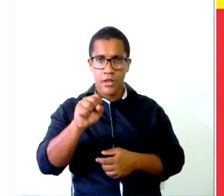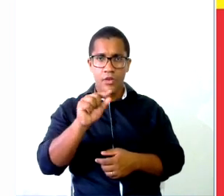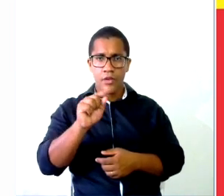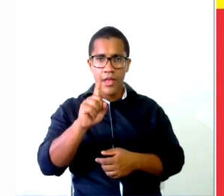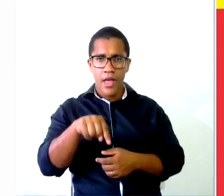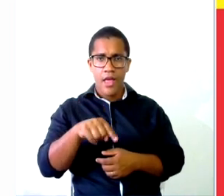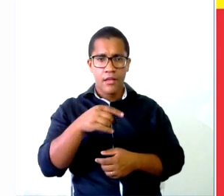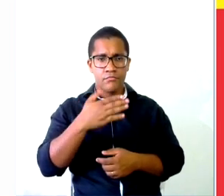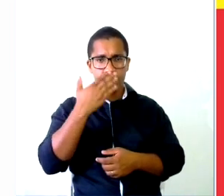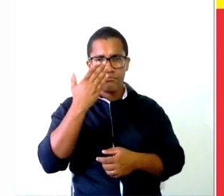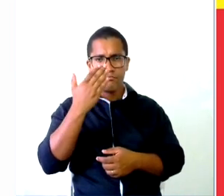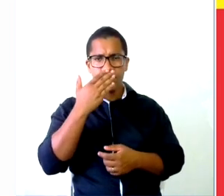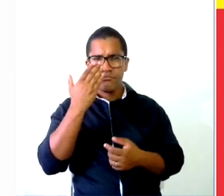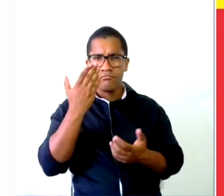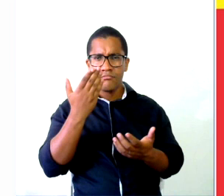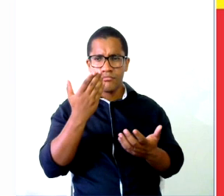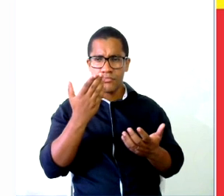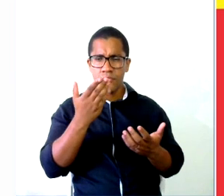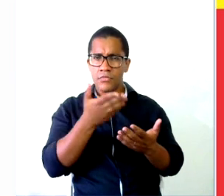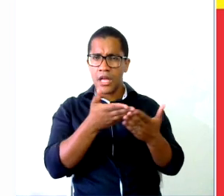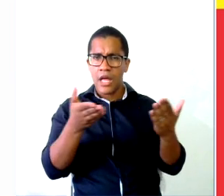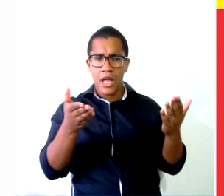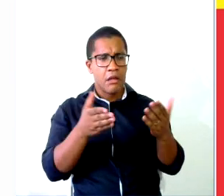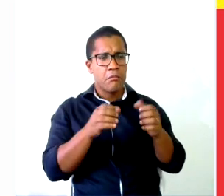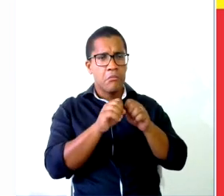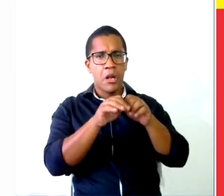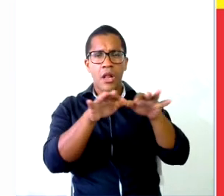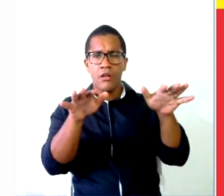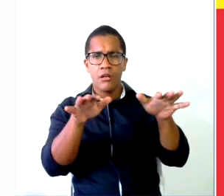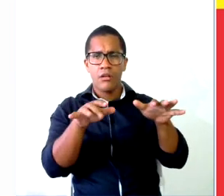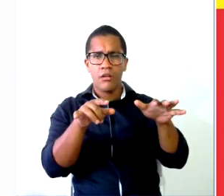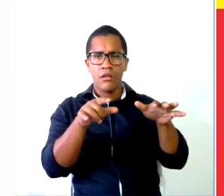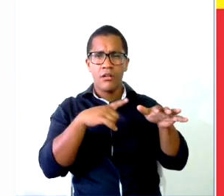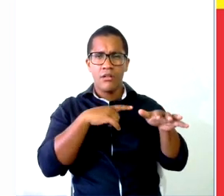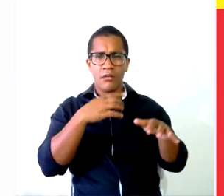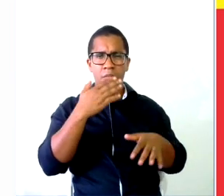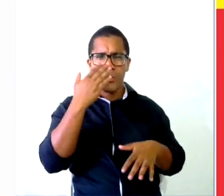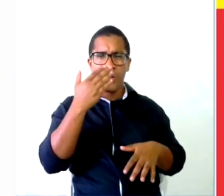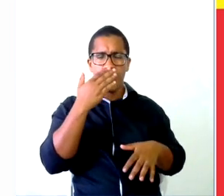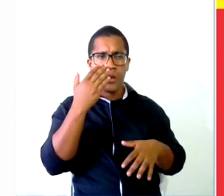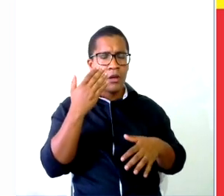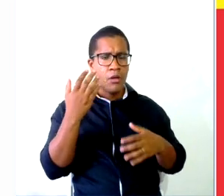A prostituição, meu Deus, a